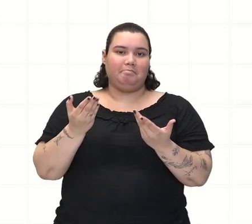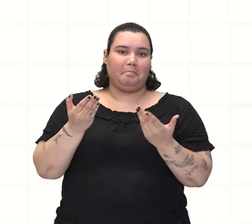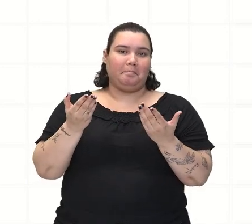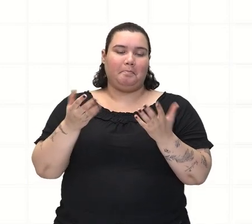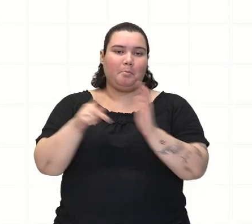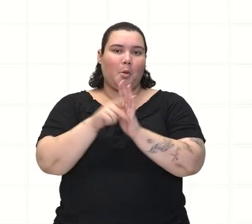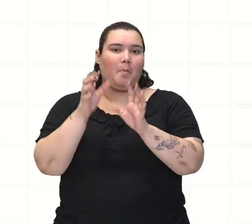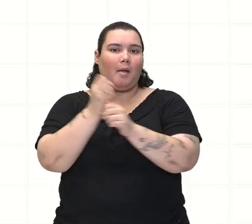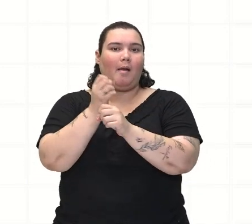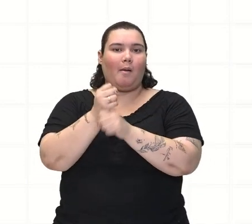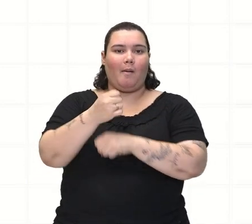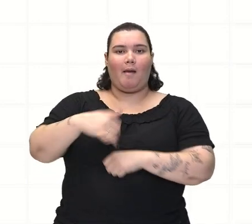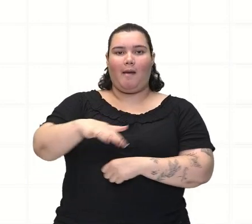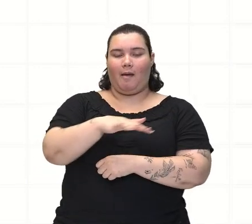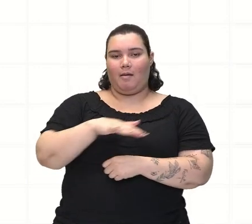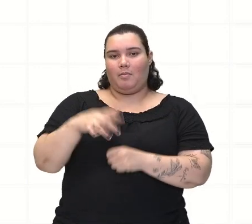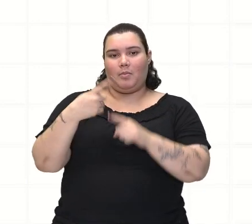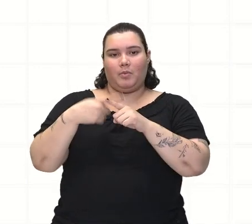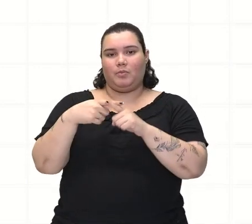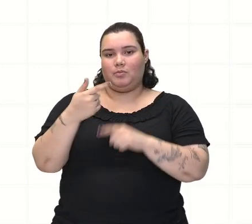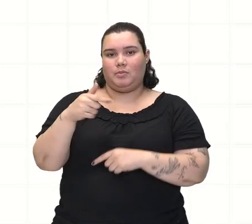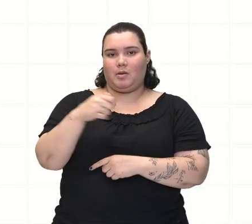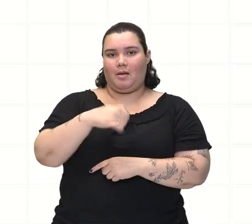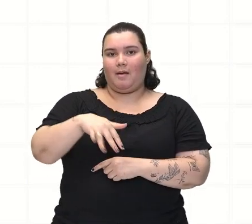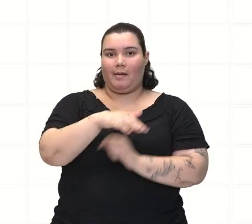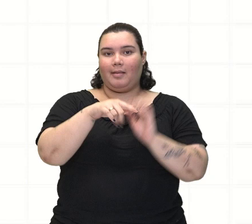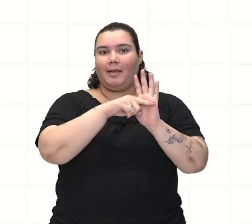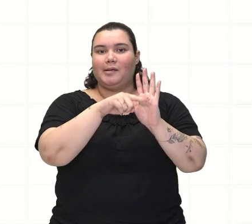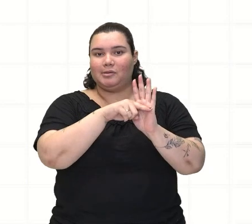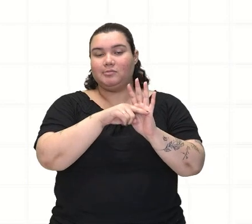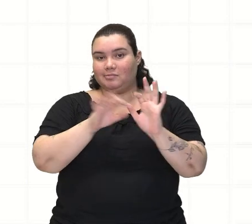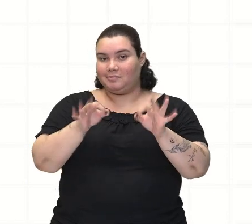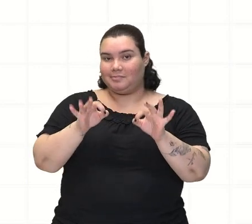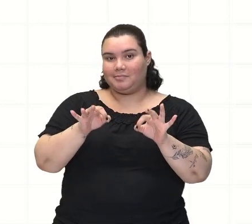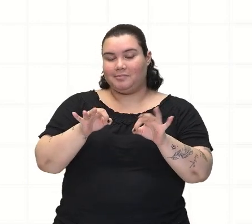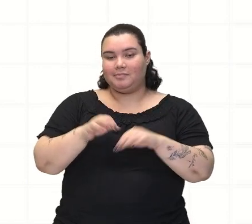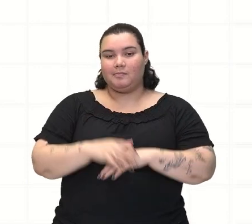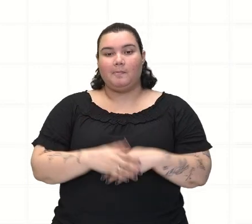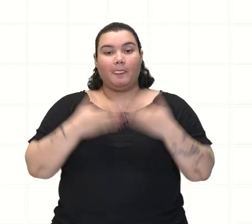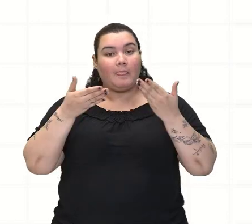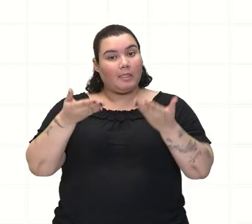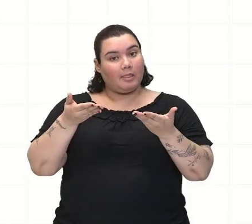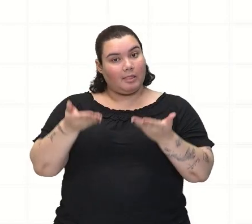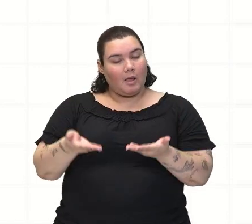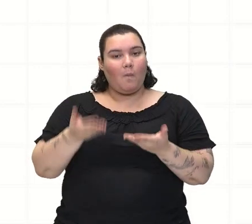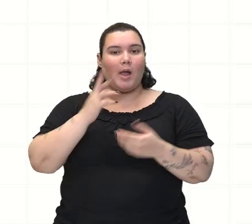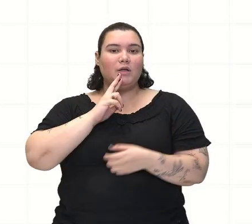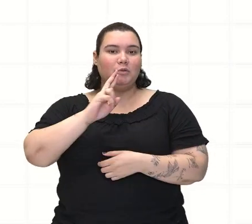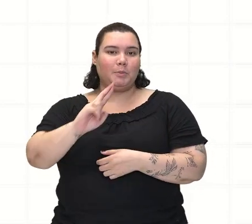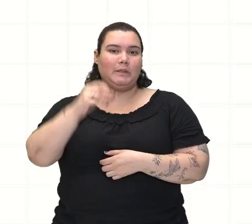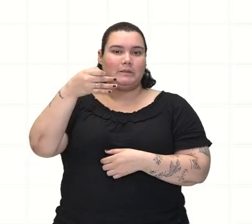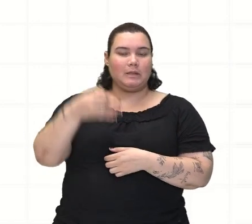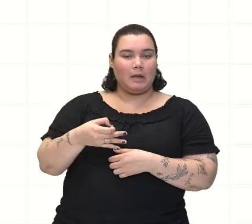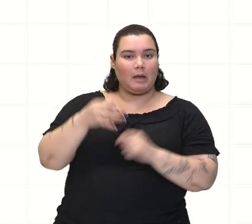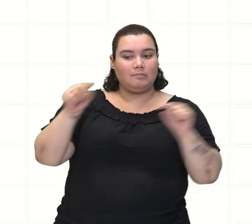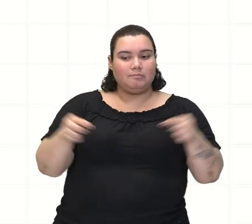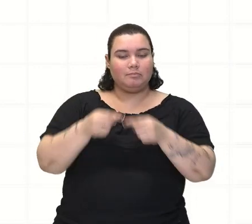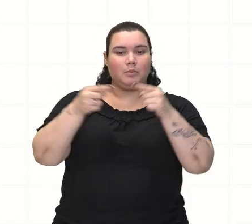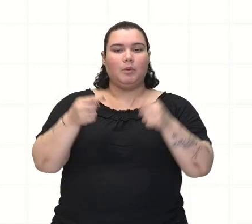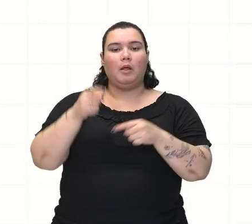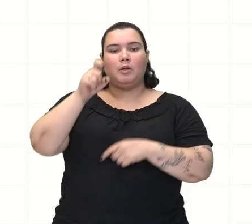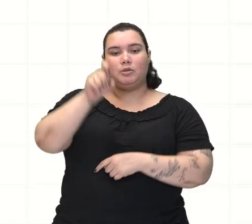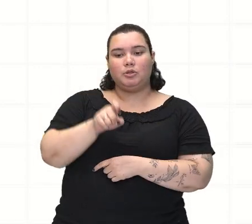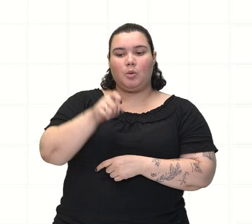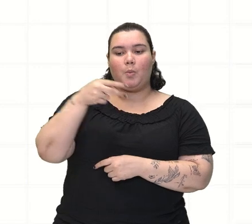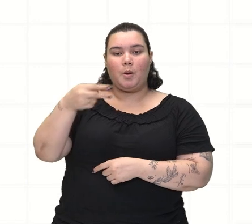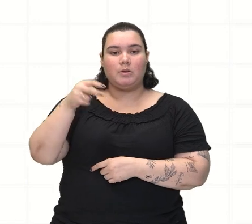um cálculo de área, porque não existe área negativa, beleza? Então, logo, a única solução válida é x igual